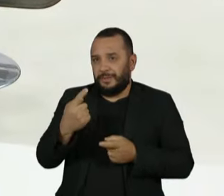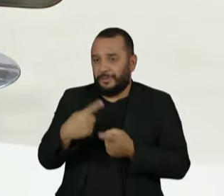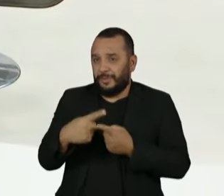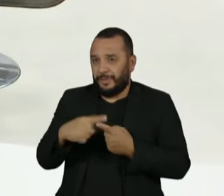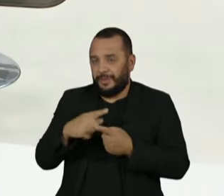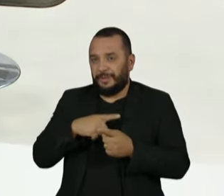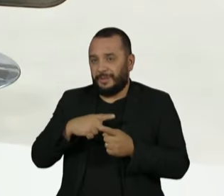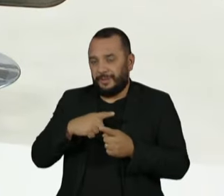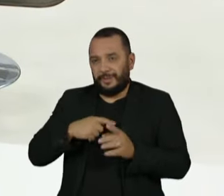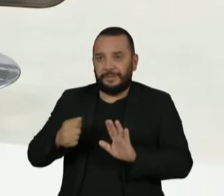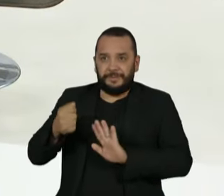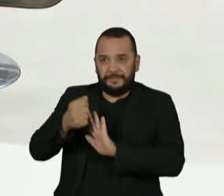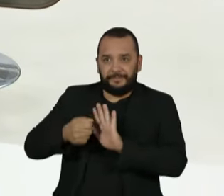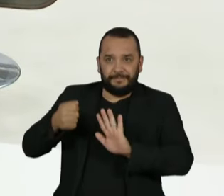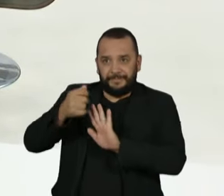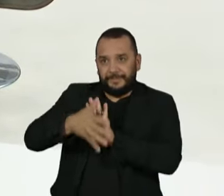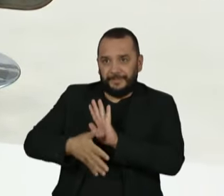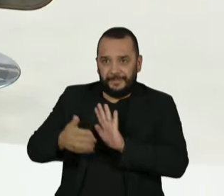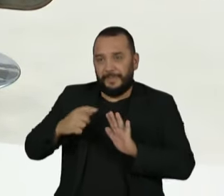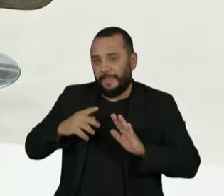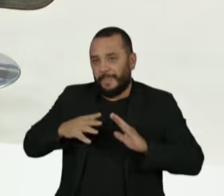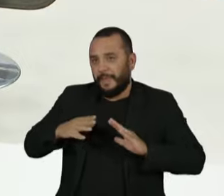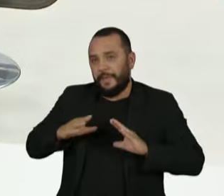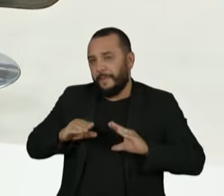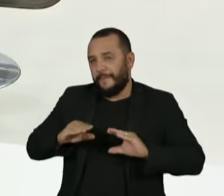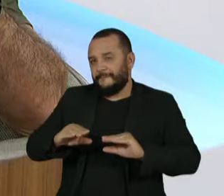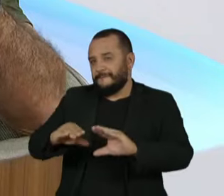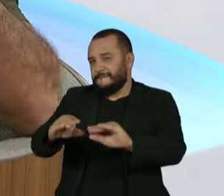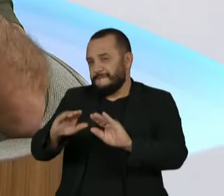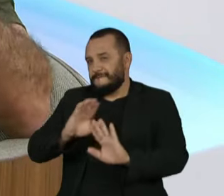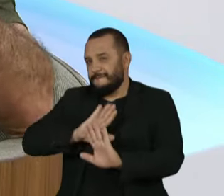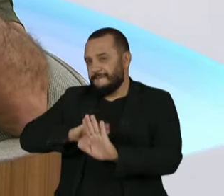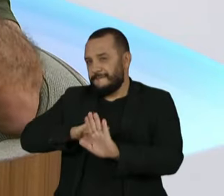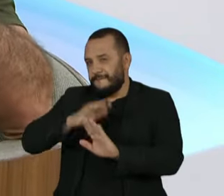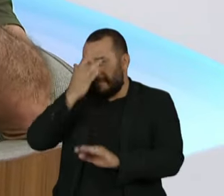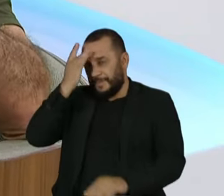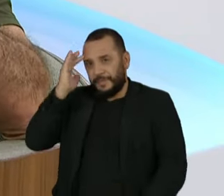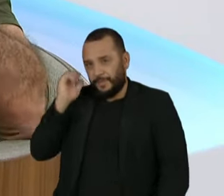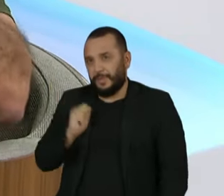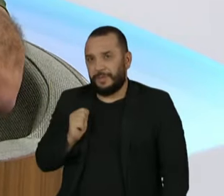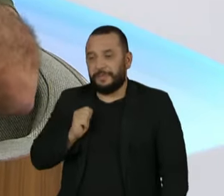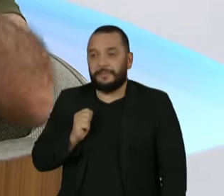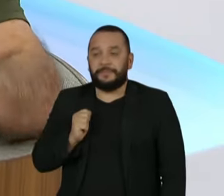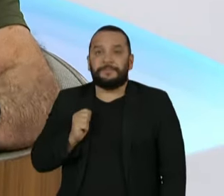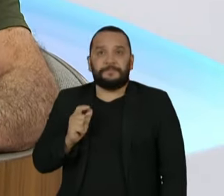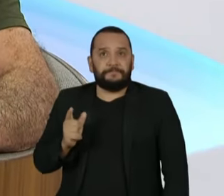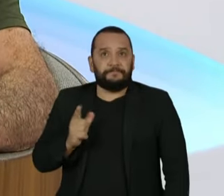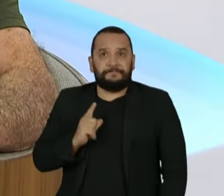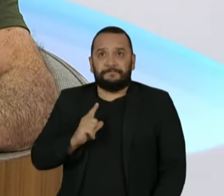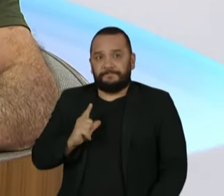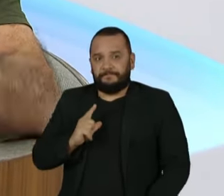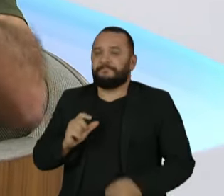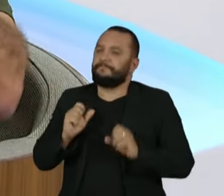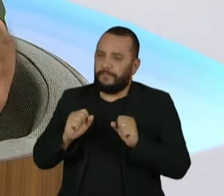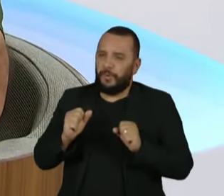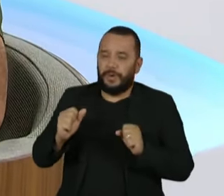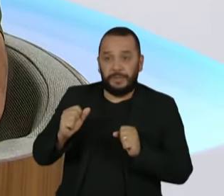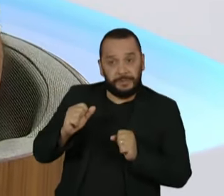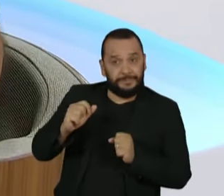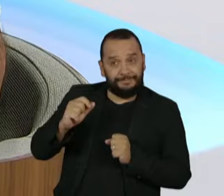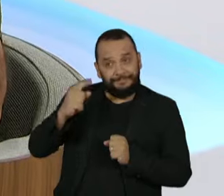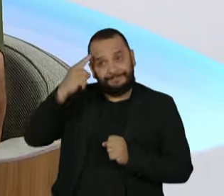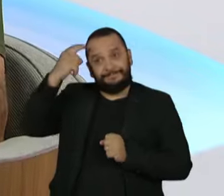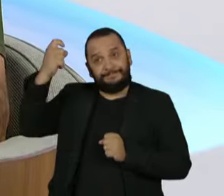das pessoas a gente não tem evidência suficiente para dizer isso com uma certeza mas como hipótese a gente certamente pode criar então